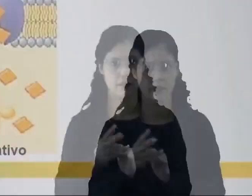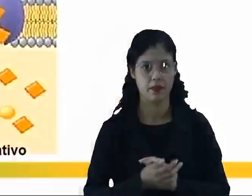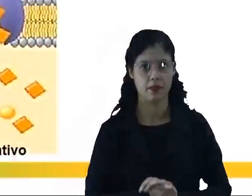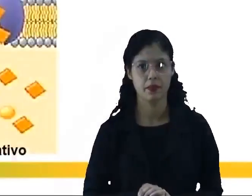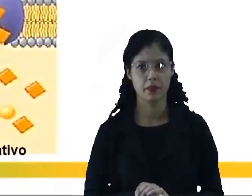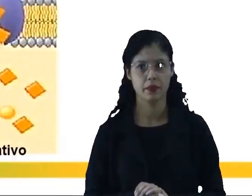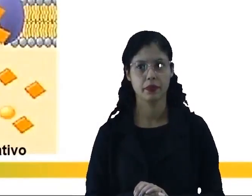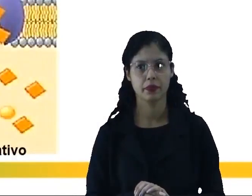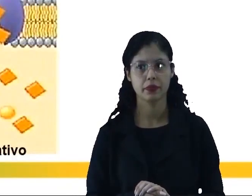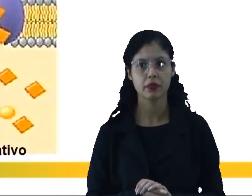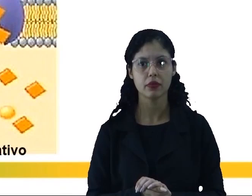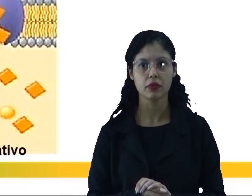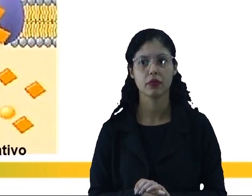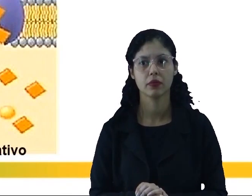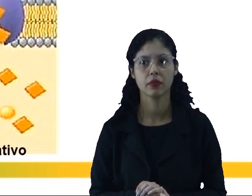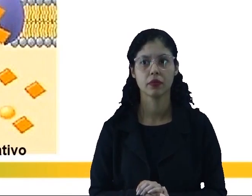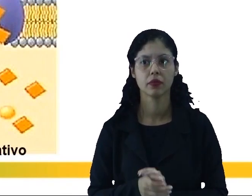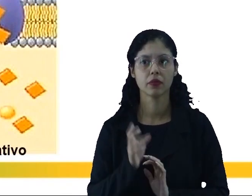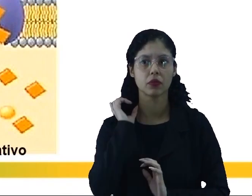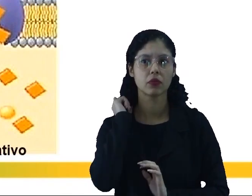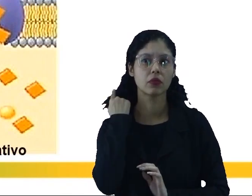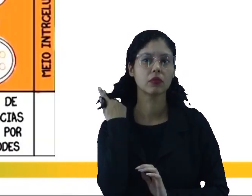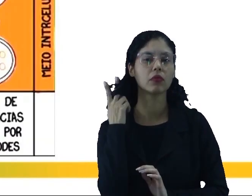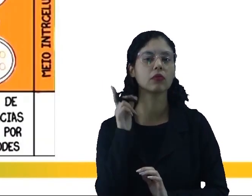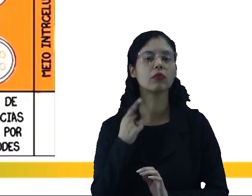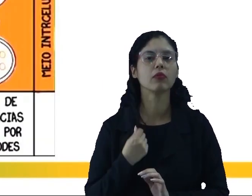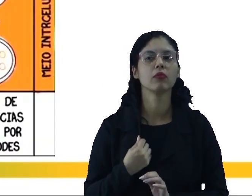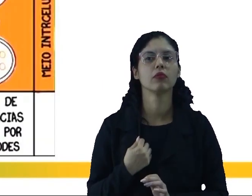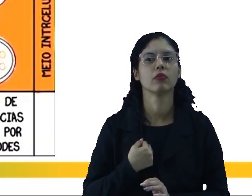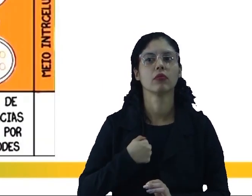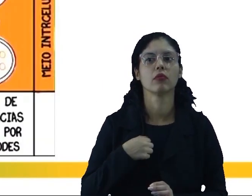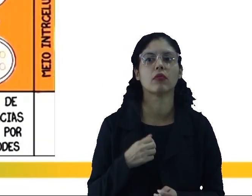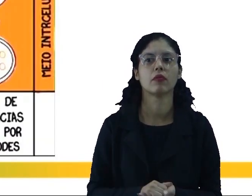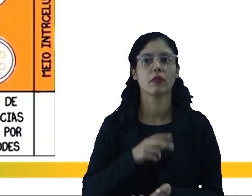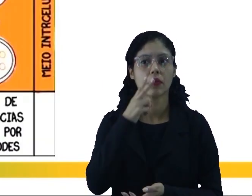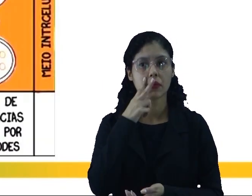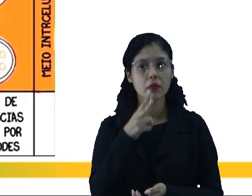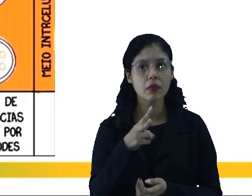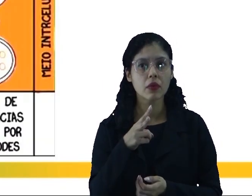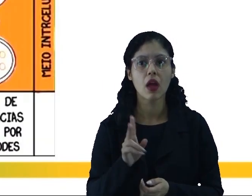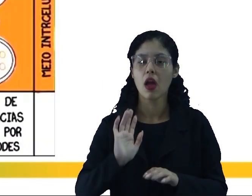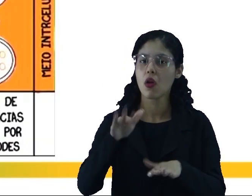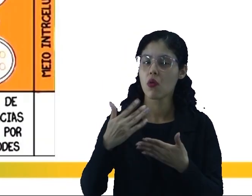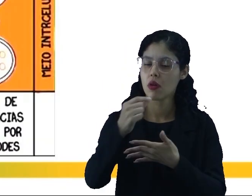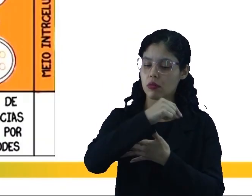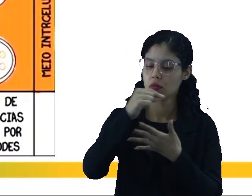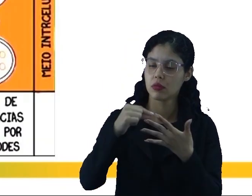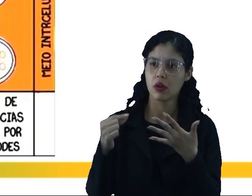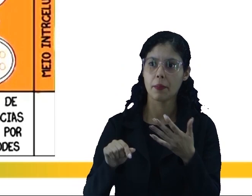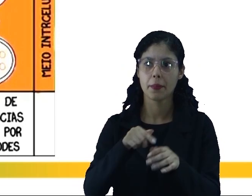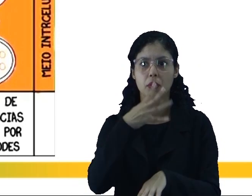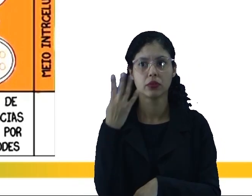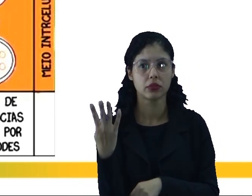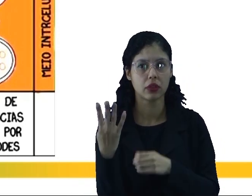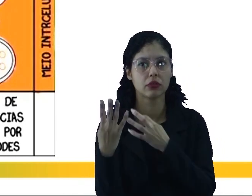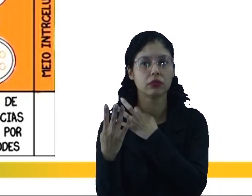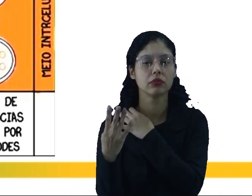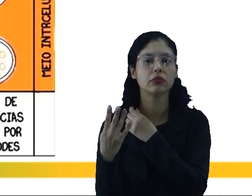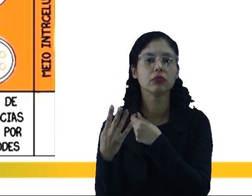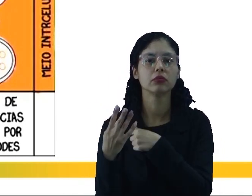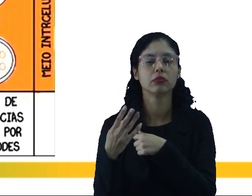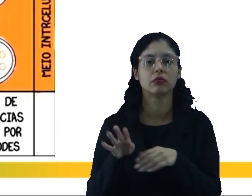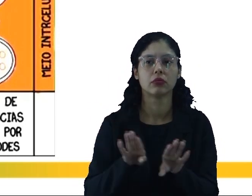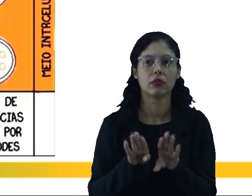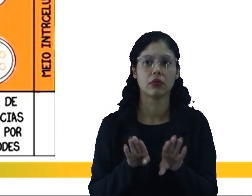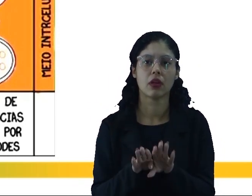bem? Então, vamos voltar aqui no slide. A gente avança e vê aqui ó, os tipos de transporte por quantidade. Então, para